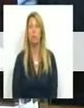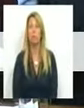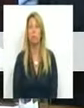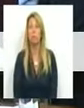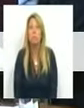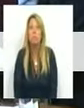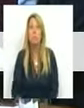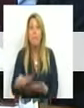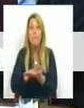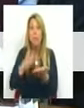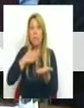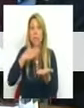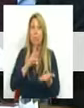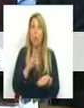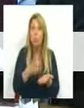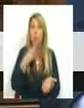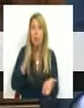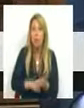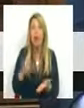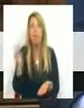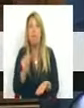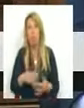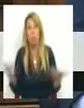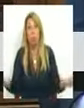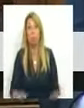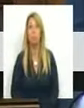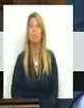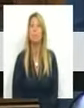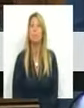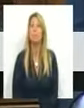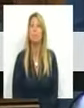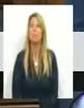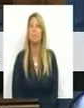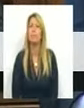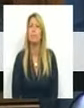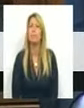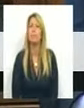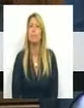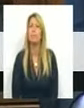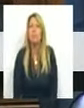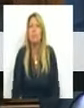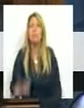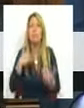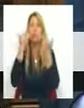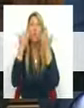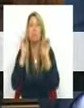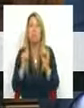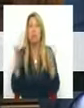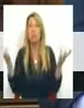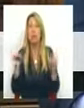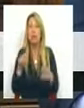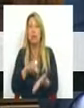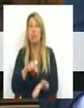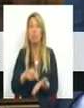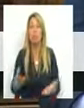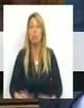não tínhamos conhecimento de base suficiente para lhes responder se são verdadeiras ou falsas. Se era o nosso conhecimento, não tínhamos conhecimento sequer dessa